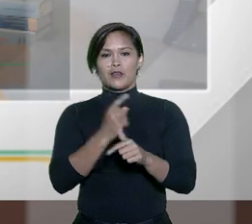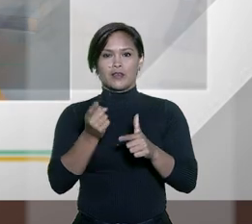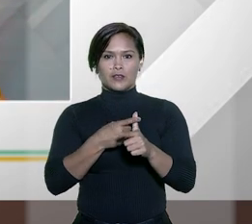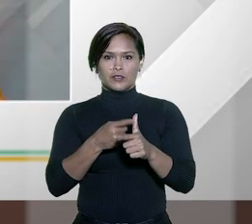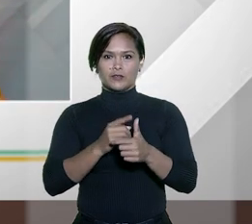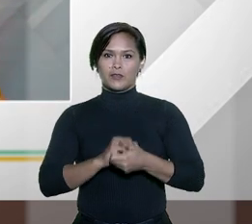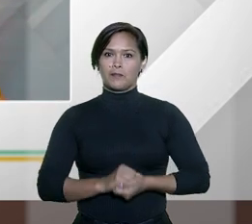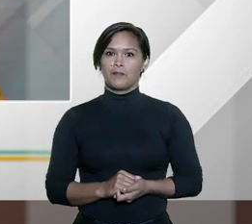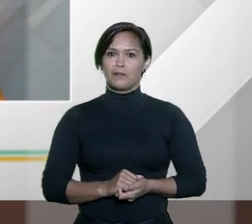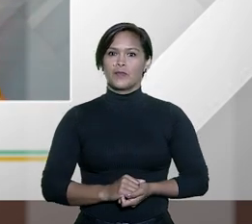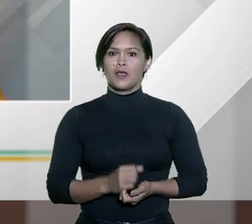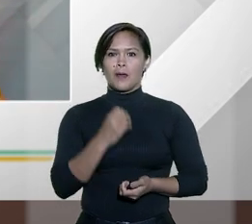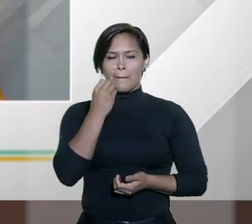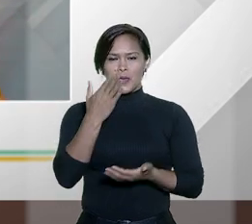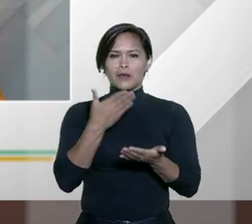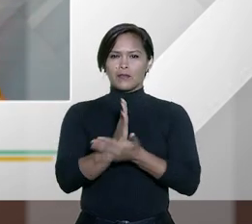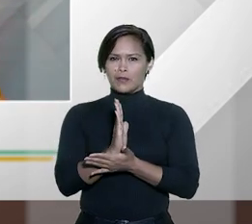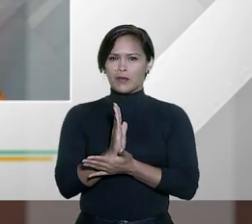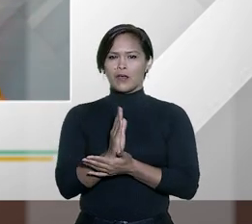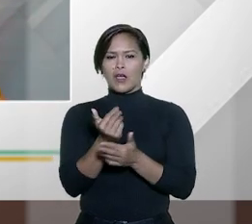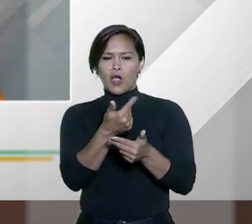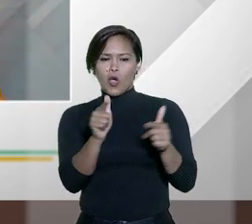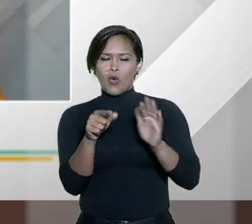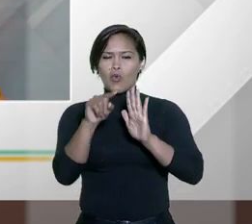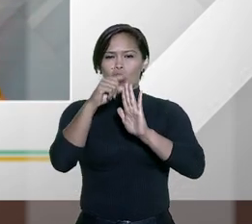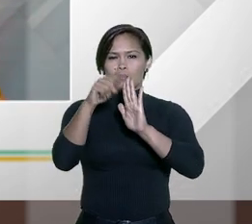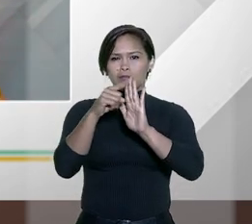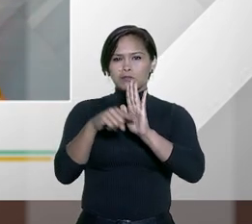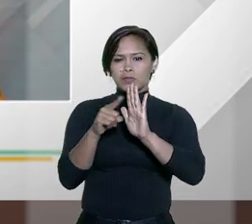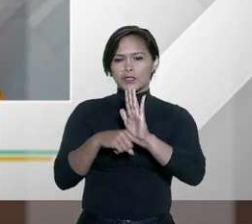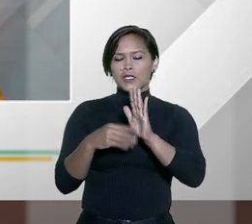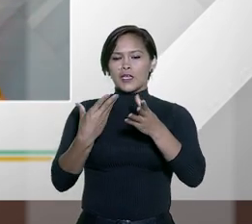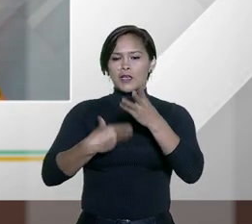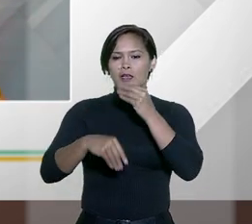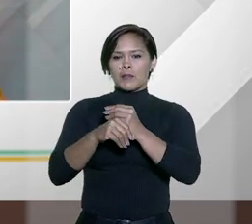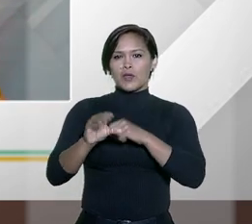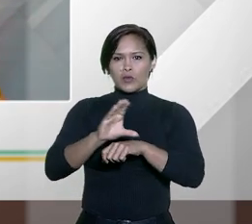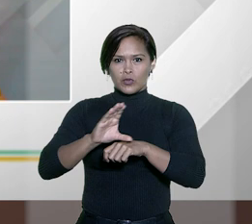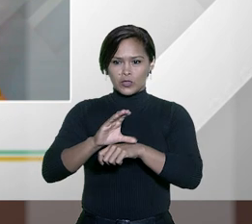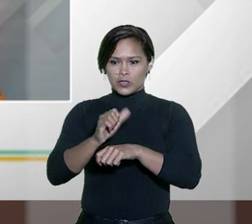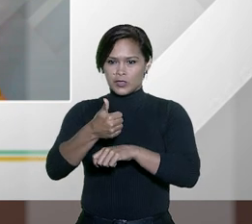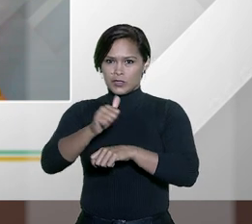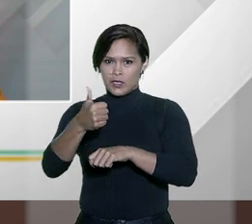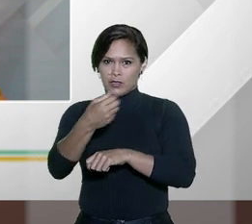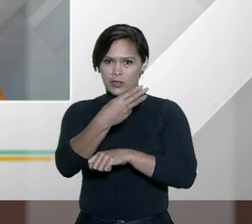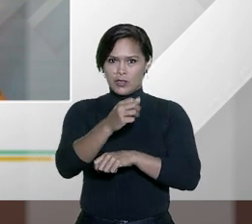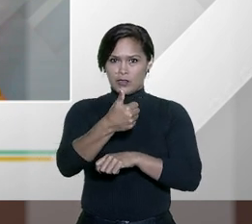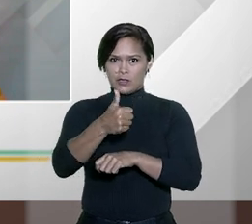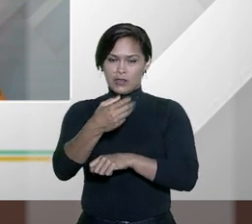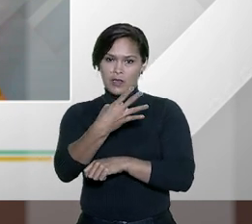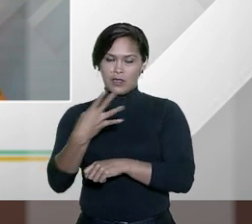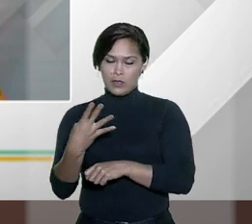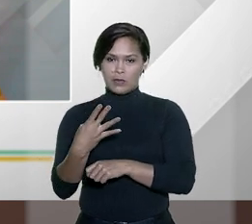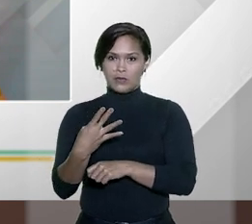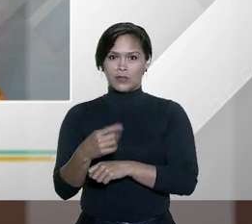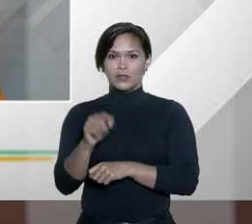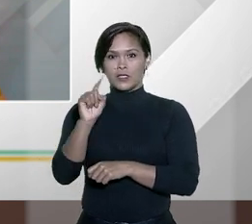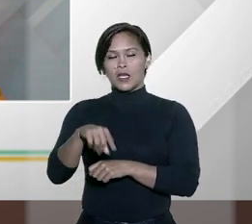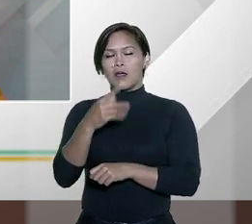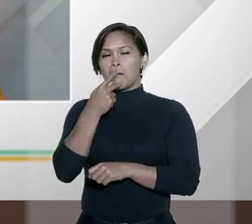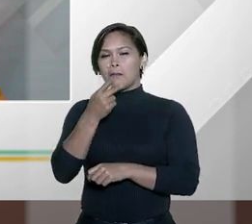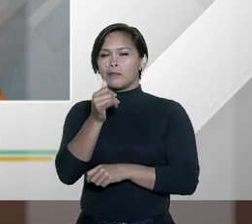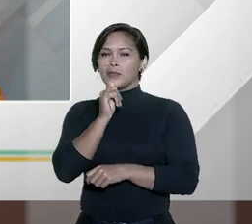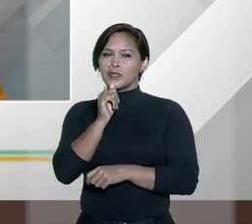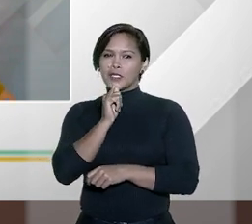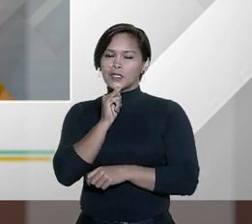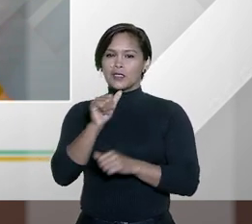deve. Bem, e foram aprovadas algumas medidas com essas emendas constitucionais 113 e 114, né? Eu cito, por